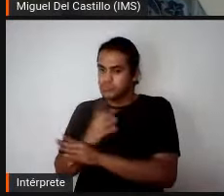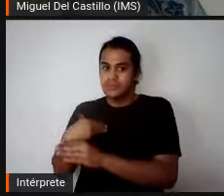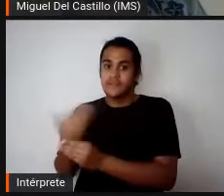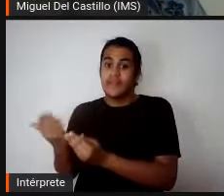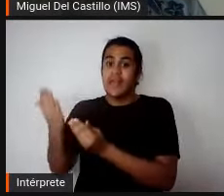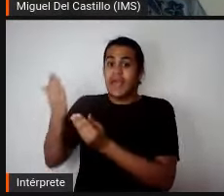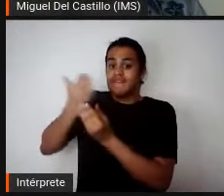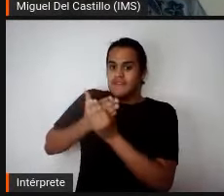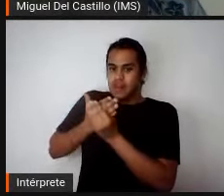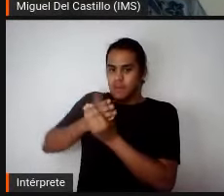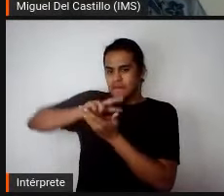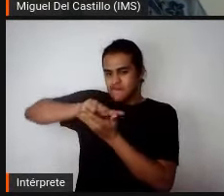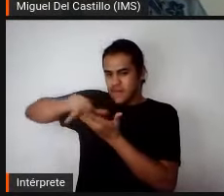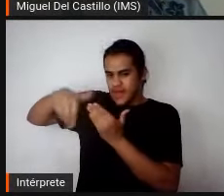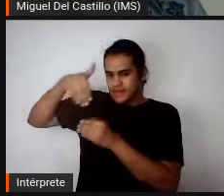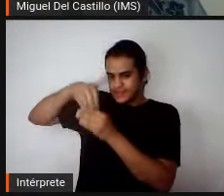volta,